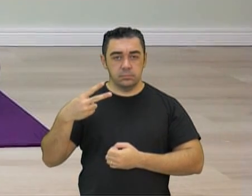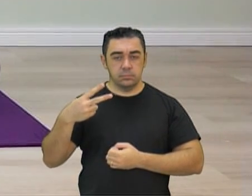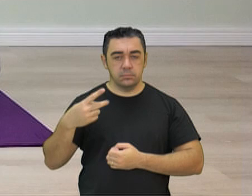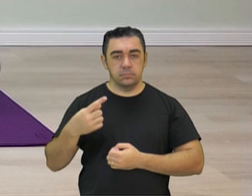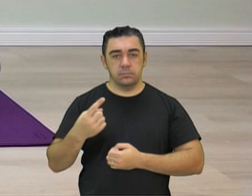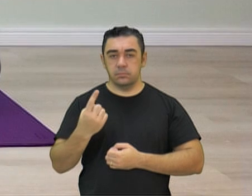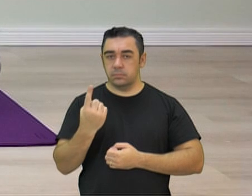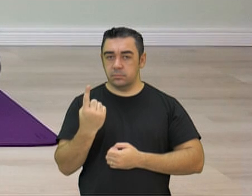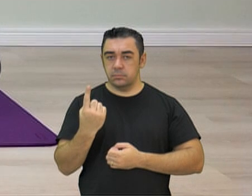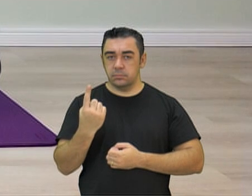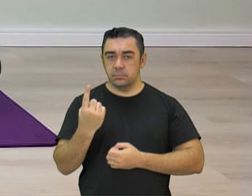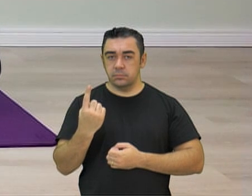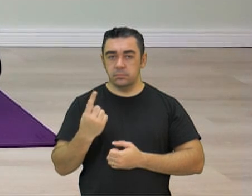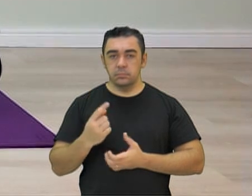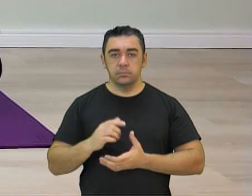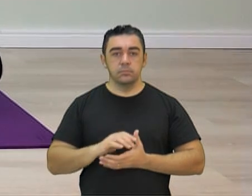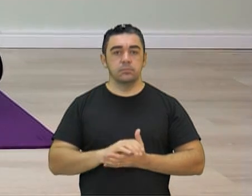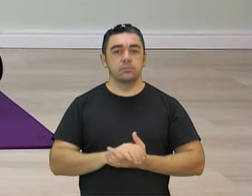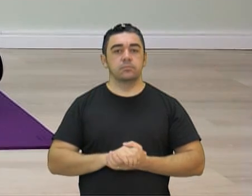2,